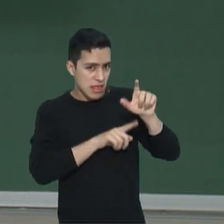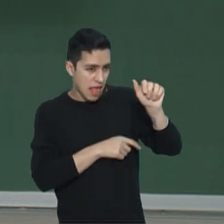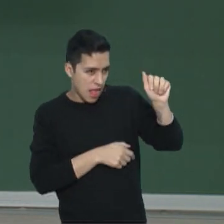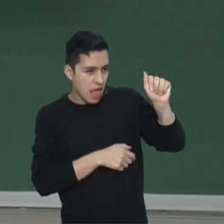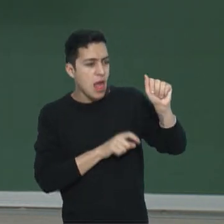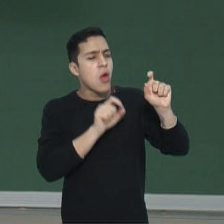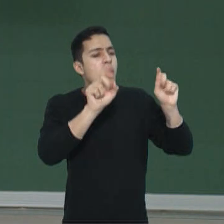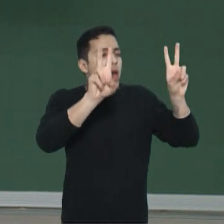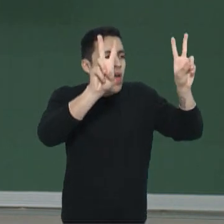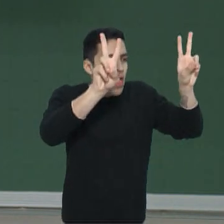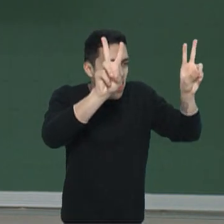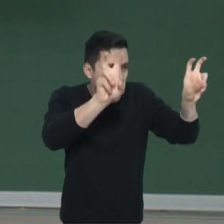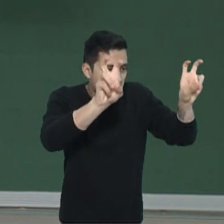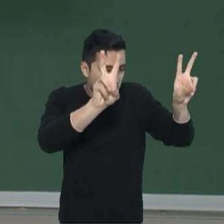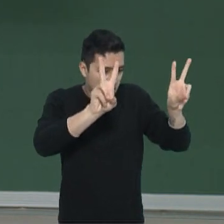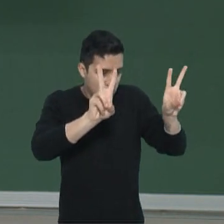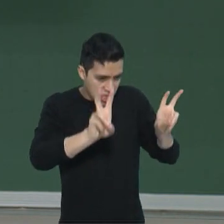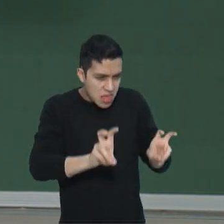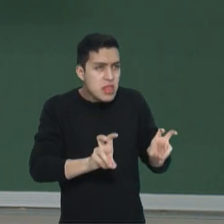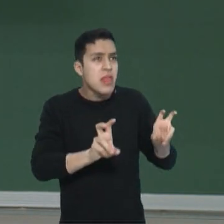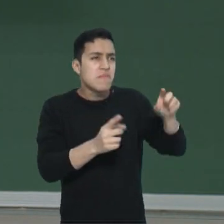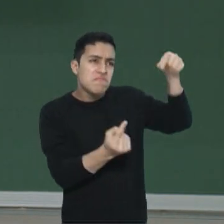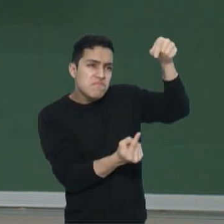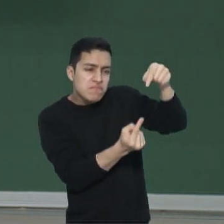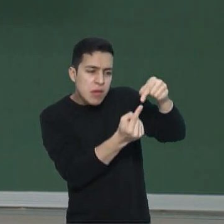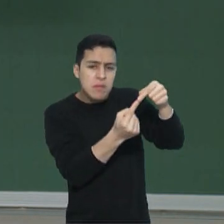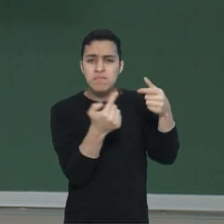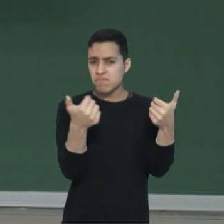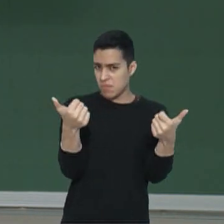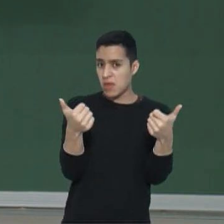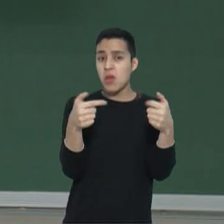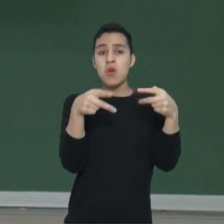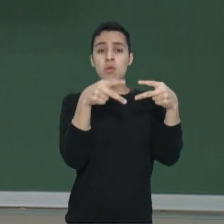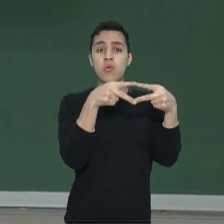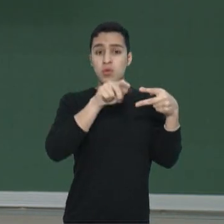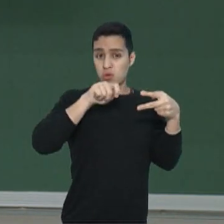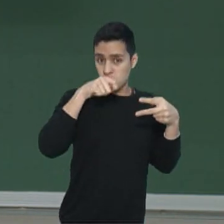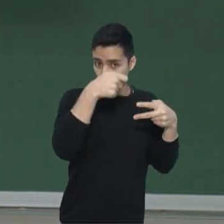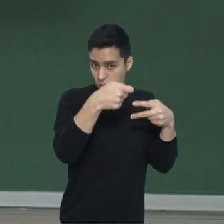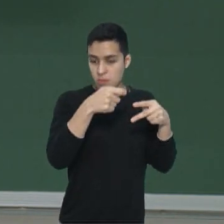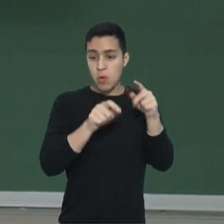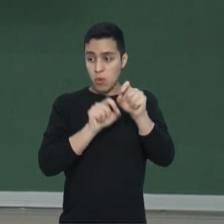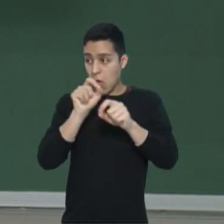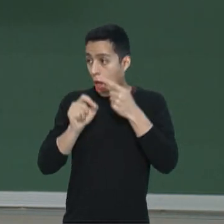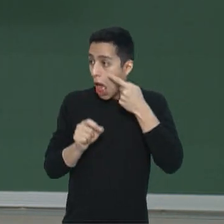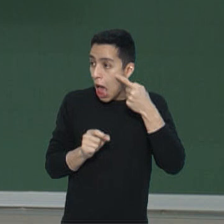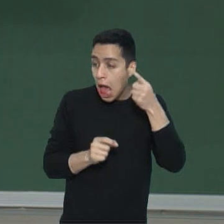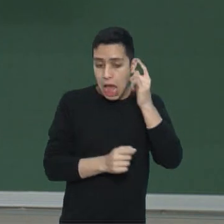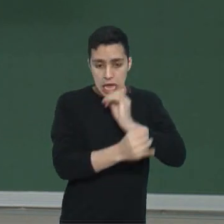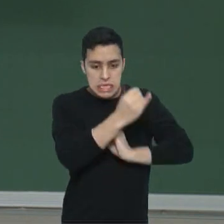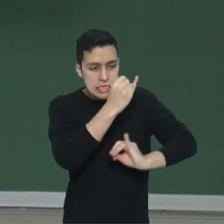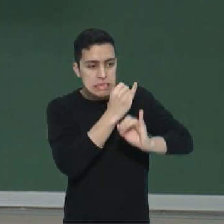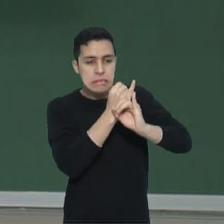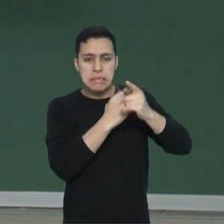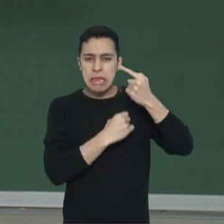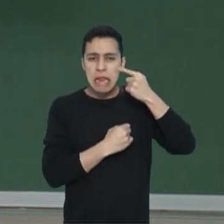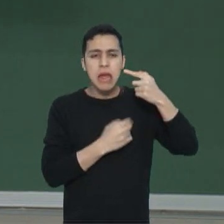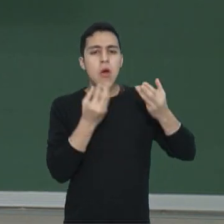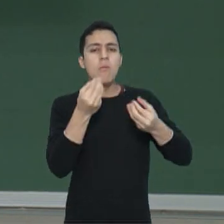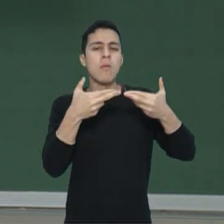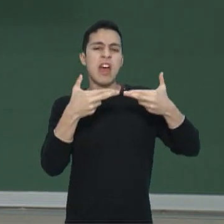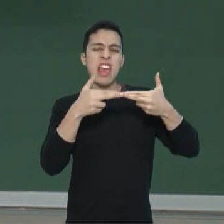que o tema, a temática é convergente, pensou bem. Os dois falam sobre a questão de acesso à internet, de rede,